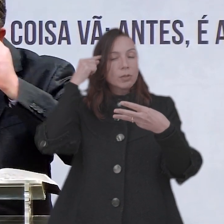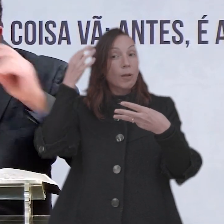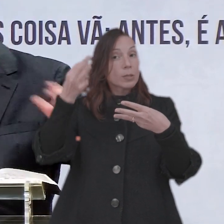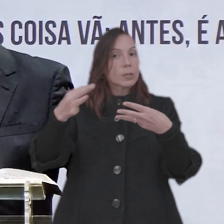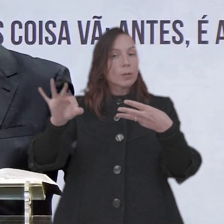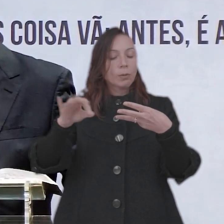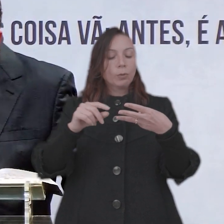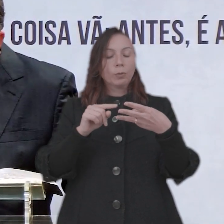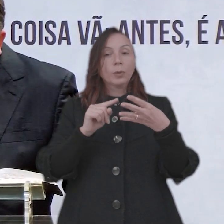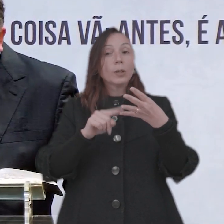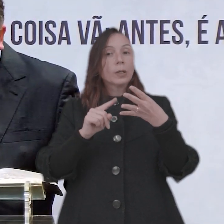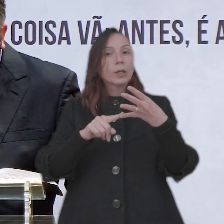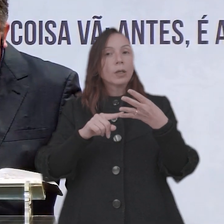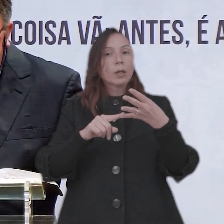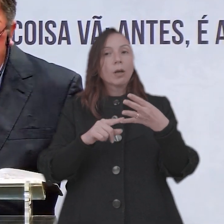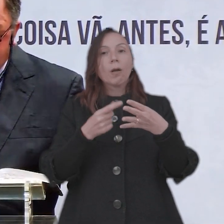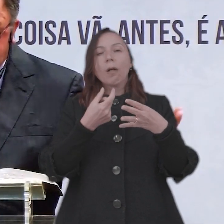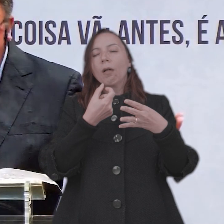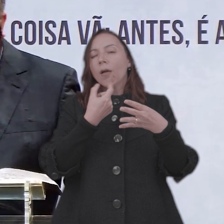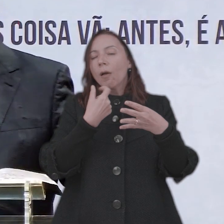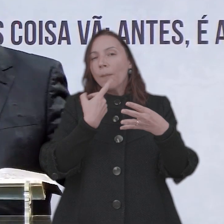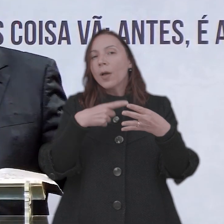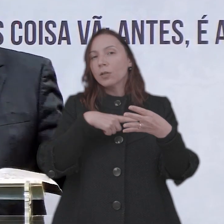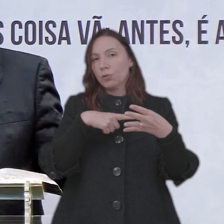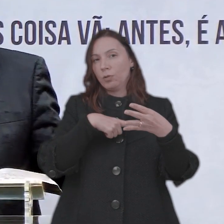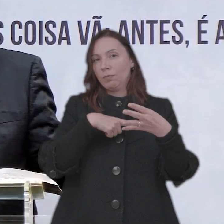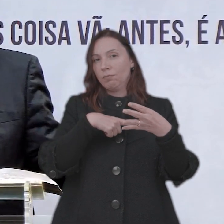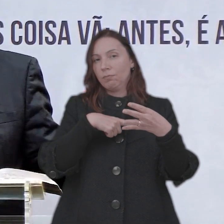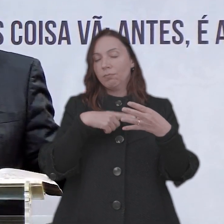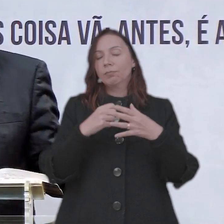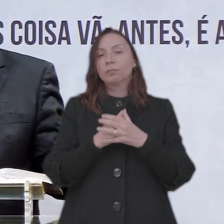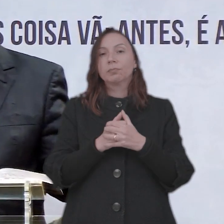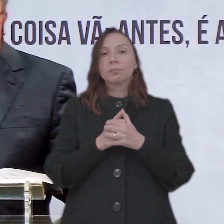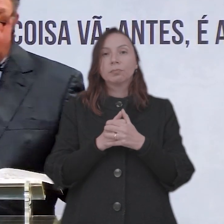o texto nos dá um remédio. Olha que coisa linda.